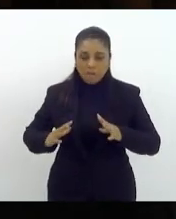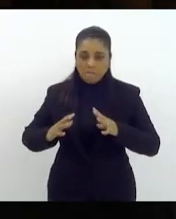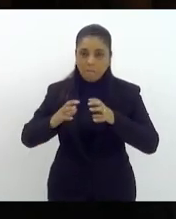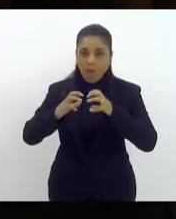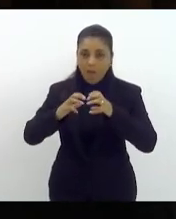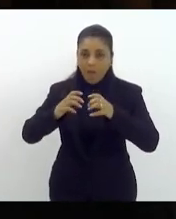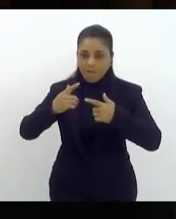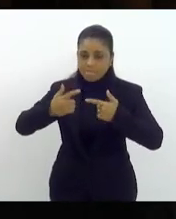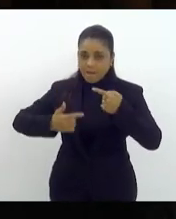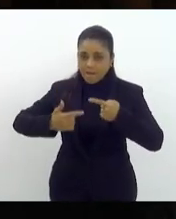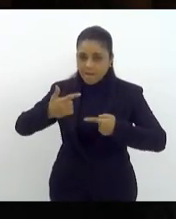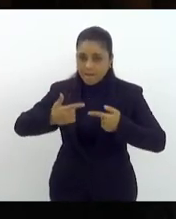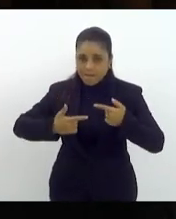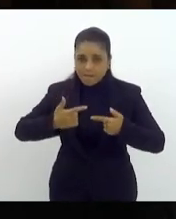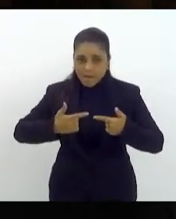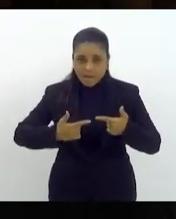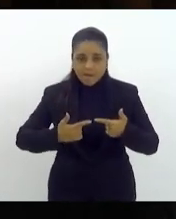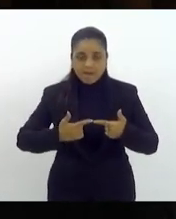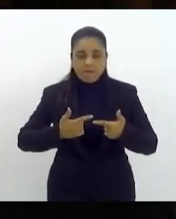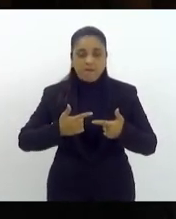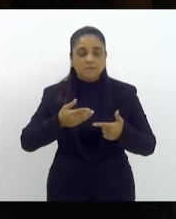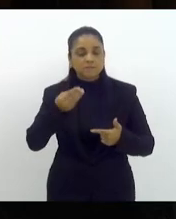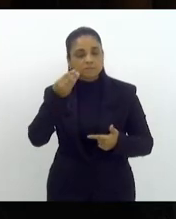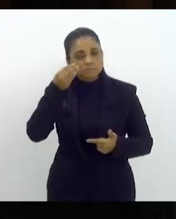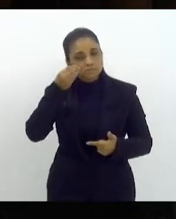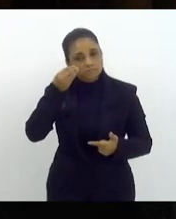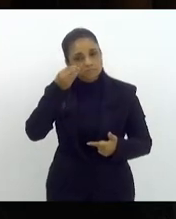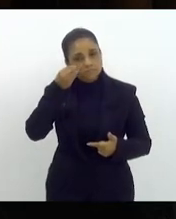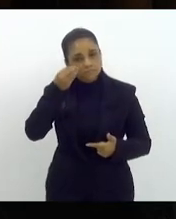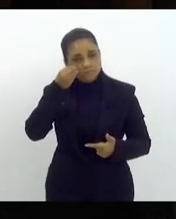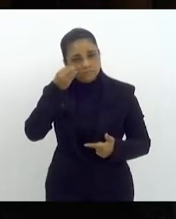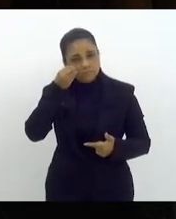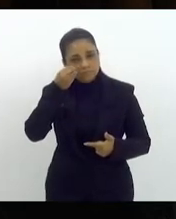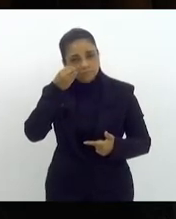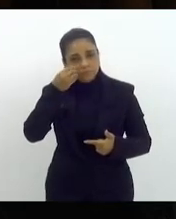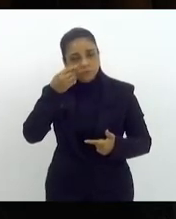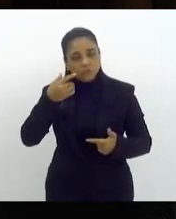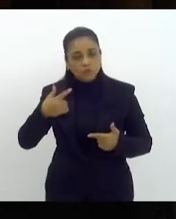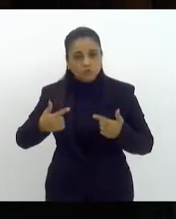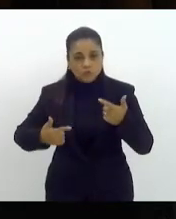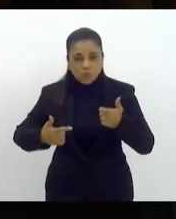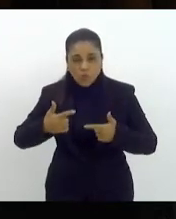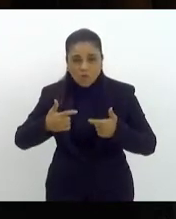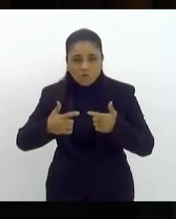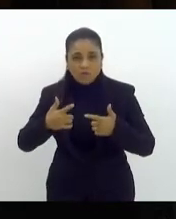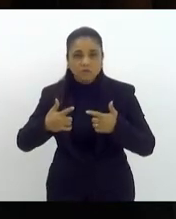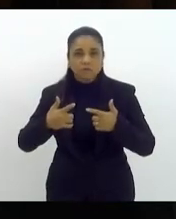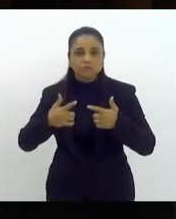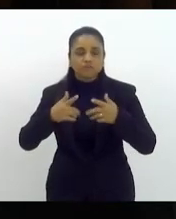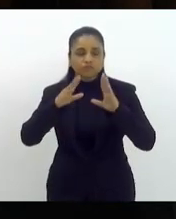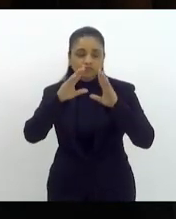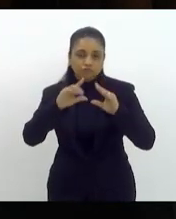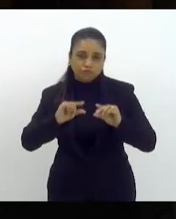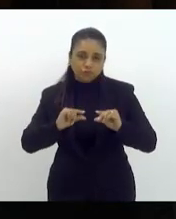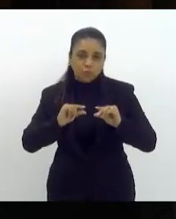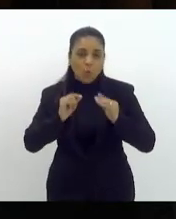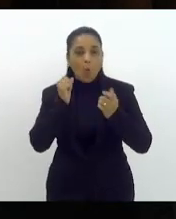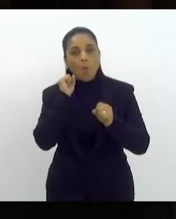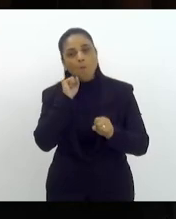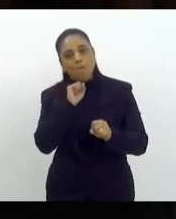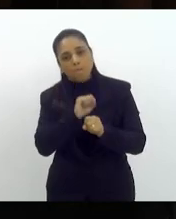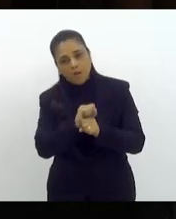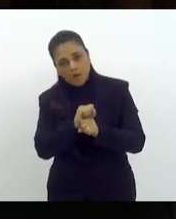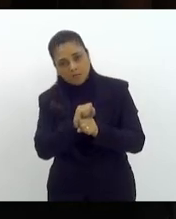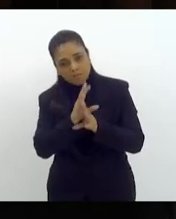tentando fazer com que esses conflitos ou se amenize o pai